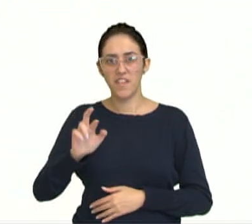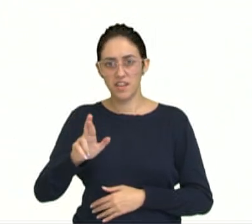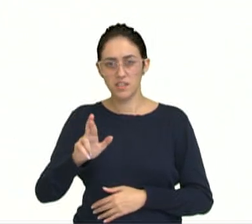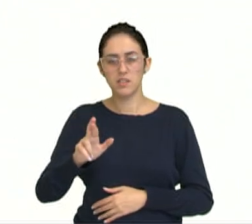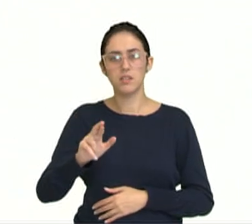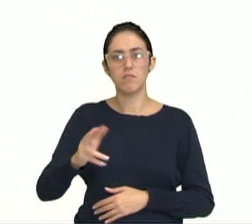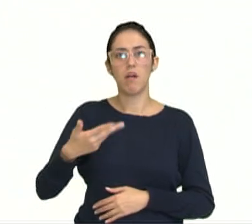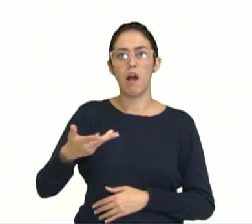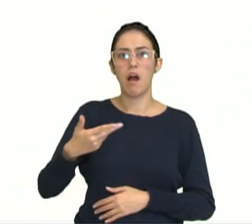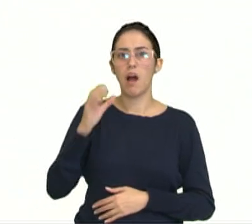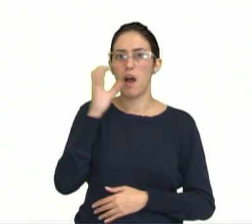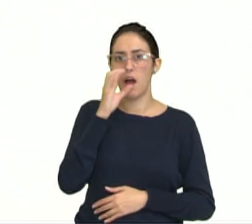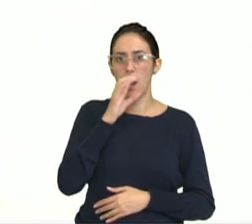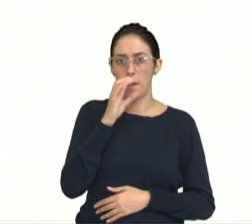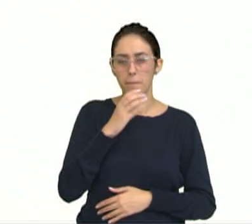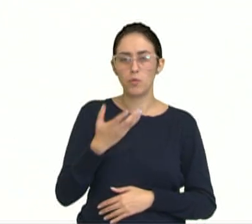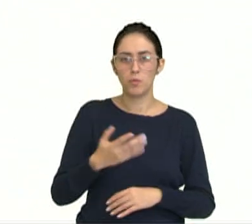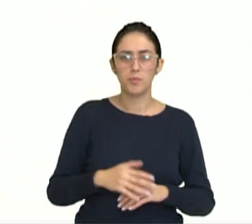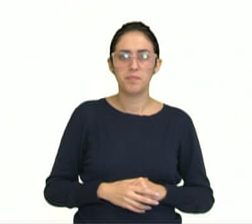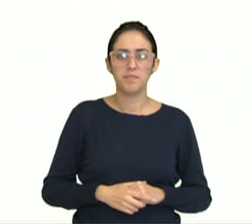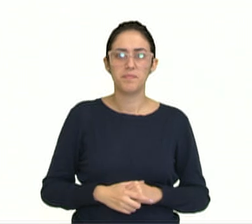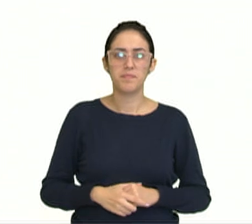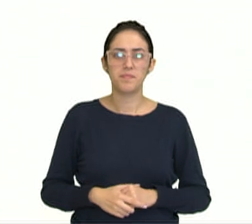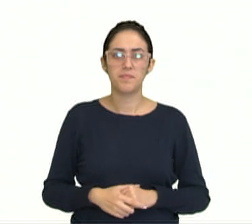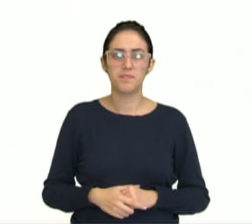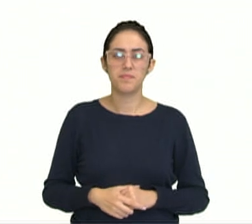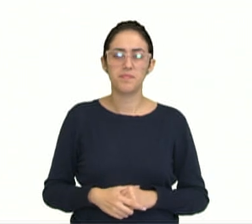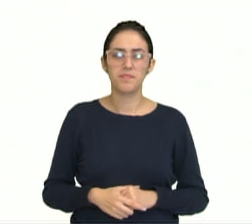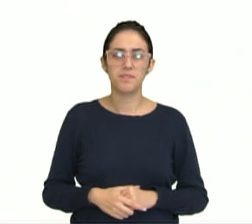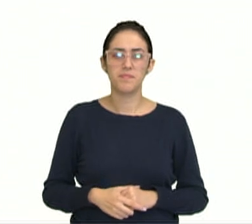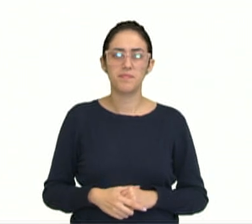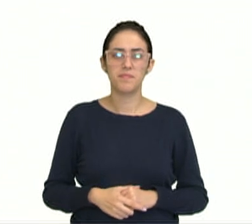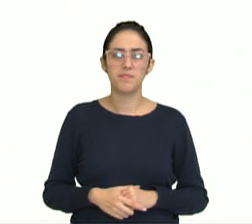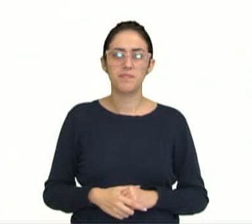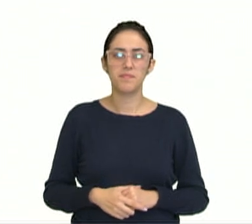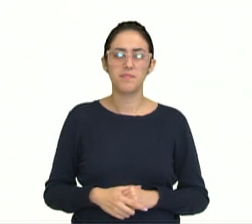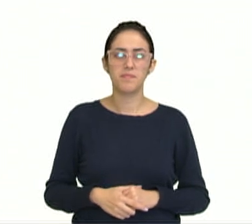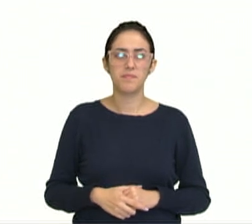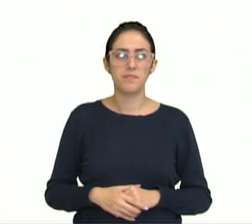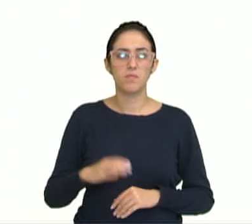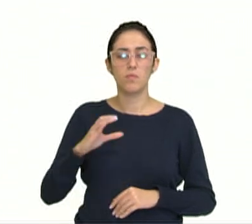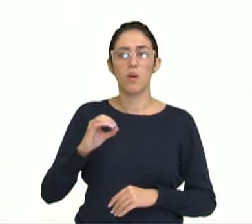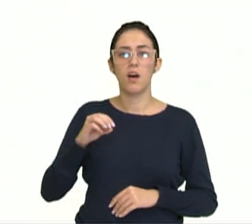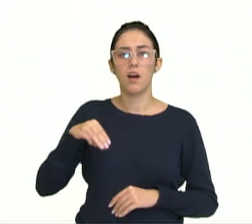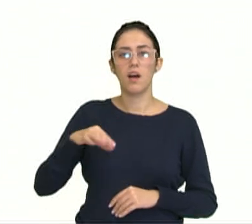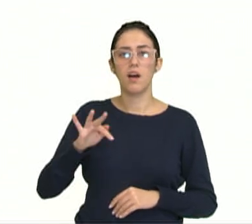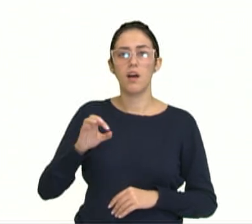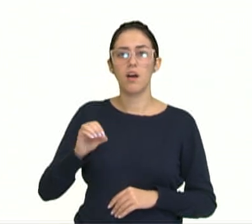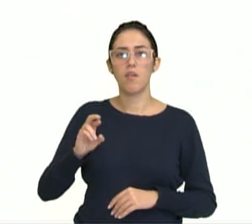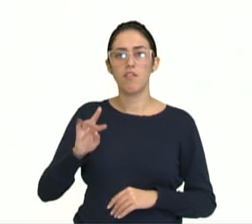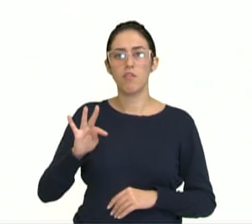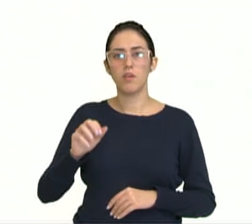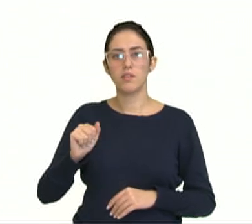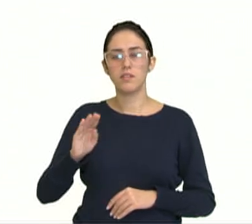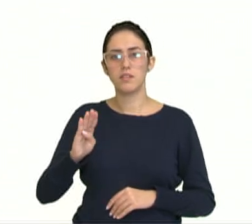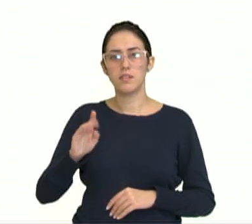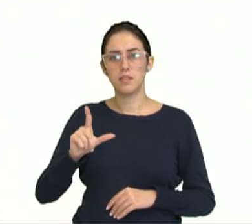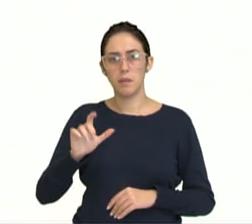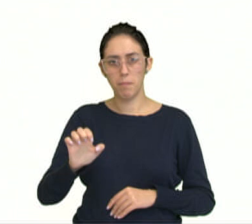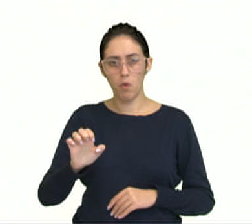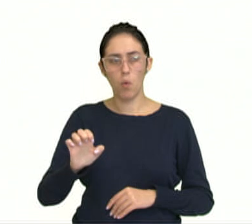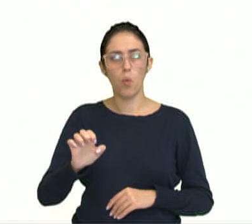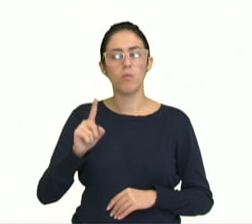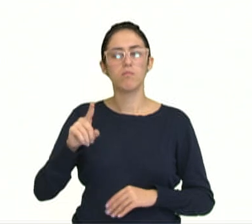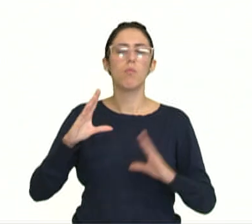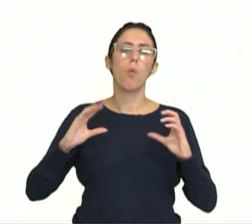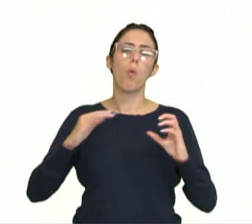swim, nadar. Quem é que nada? O nadador, swimmer. Comfortable, confortável. Ship, friendship, amizade,